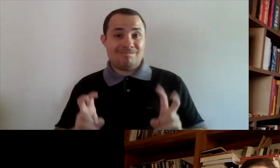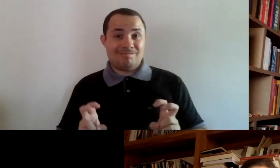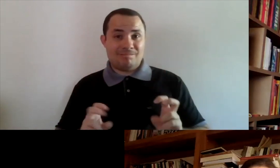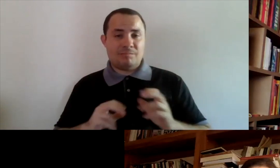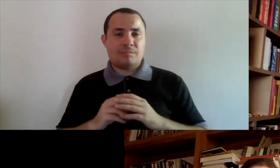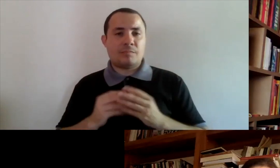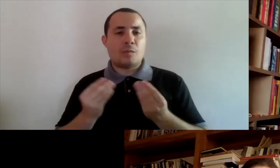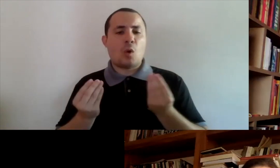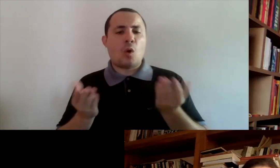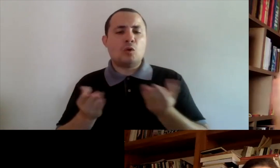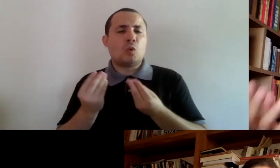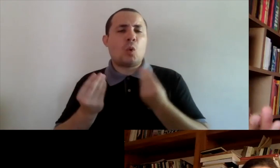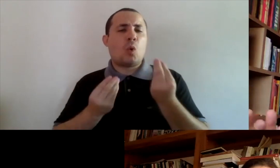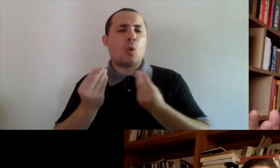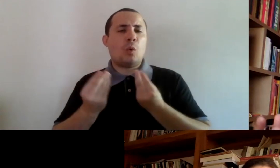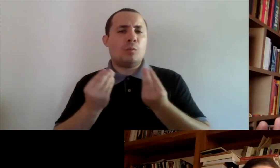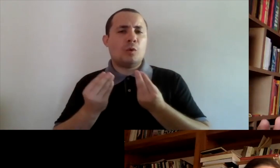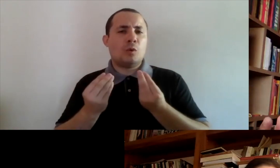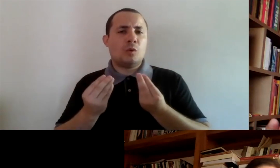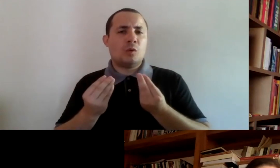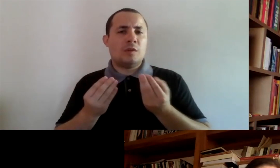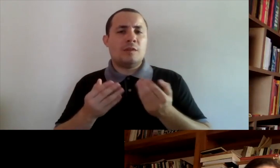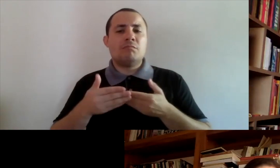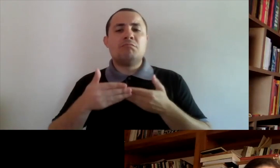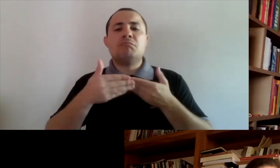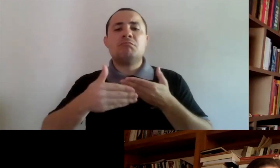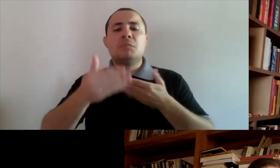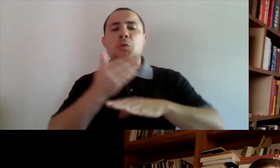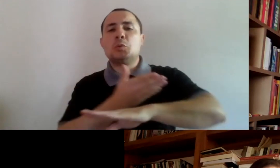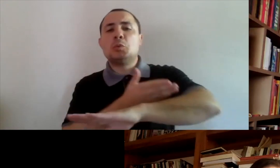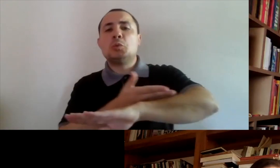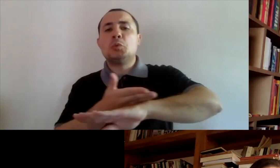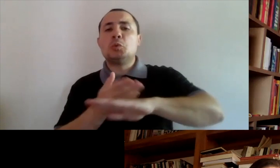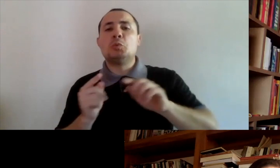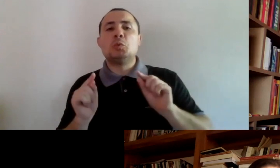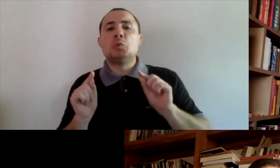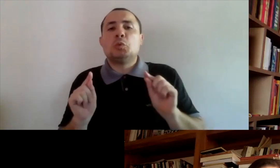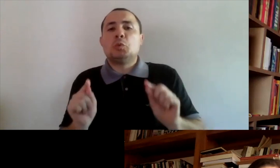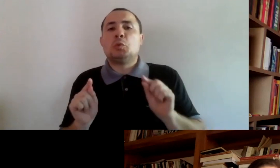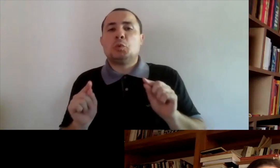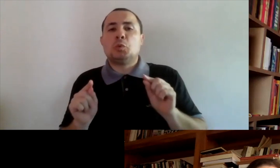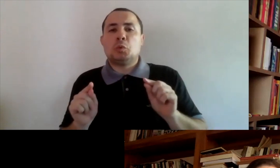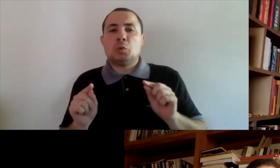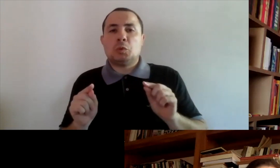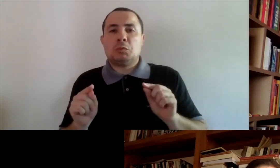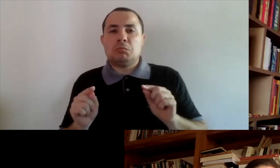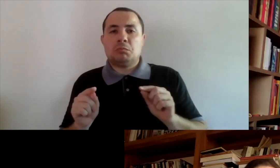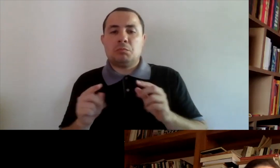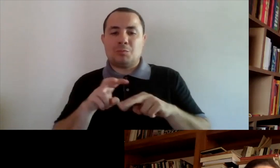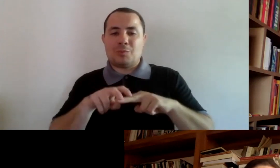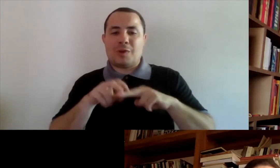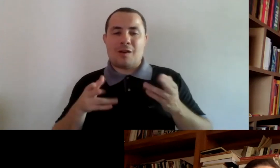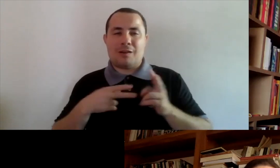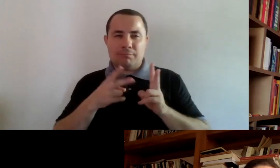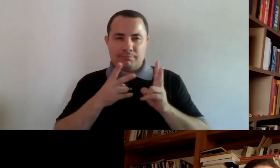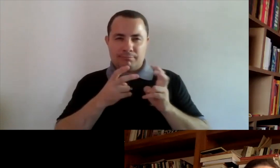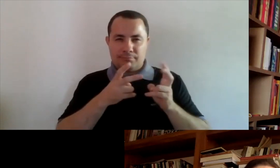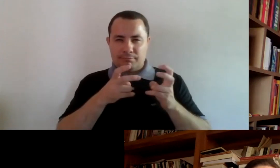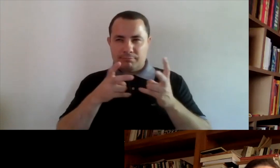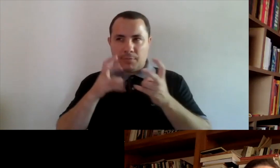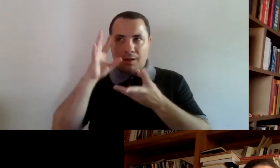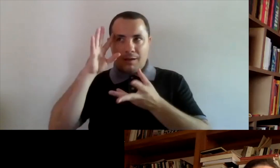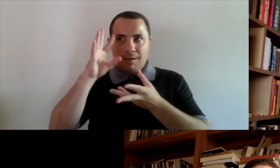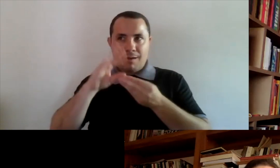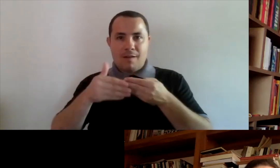anda, né? E qual tendência é possível perceber, né, desses movimentos da literatura,